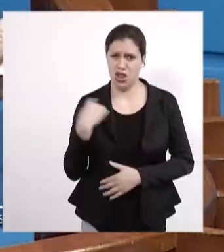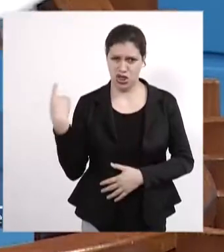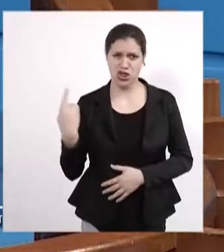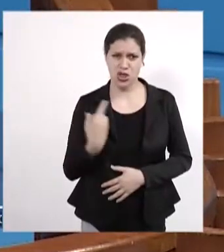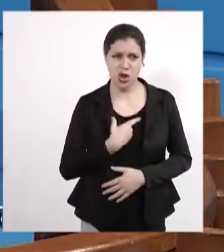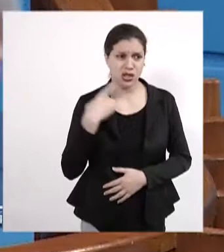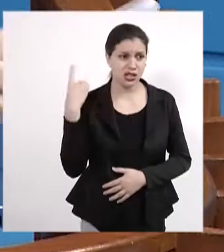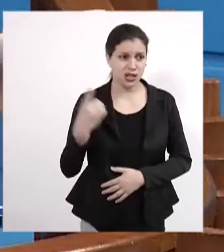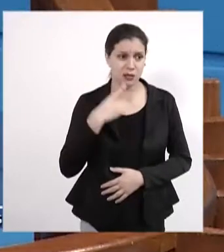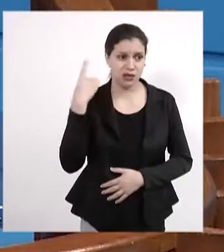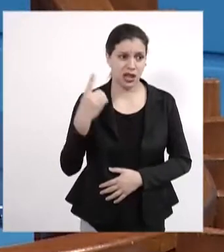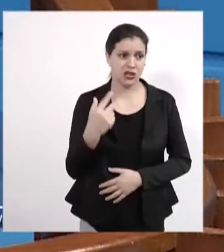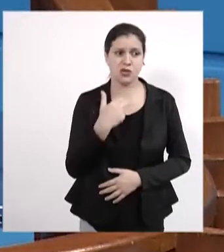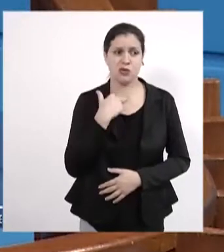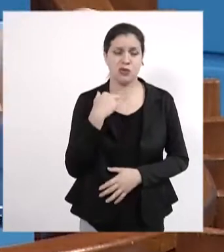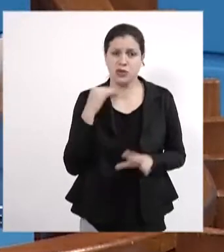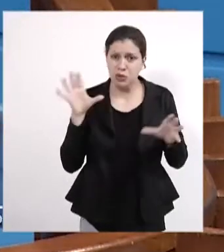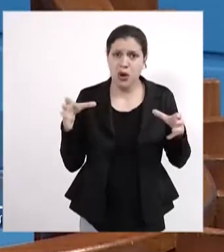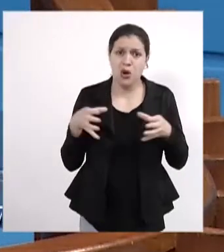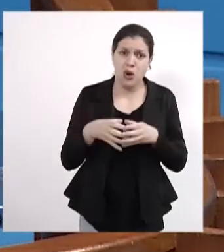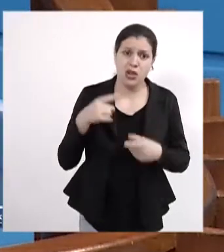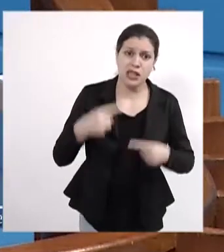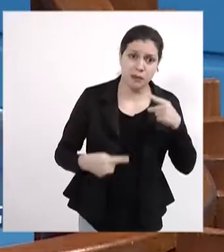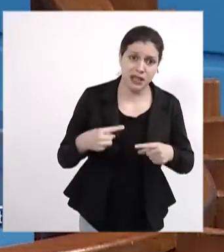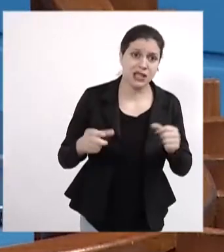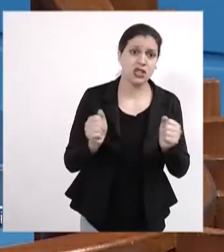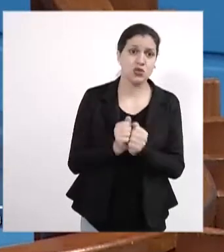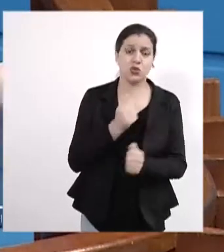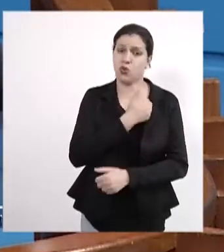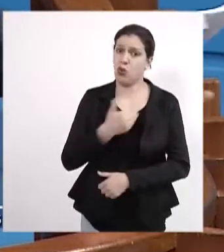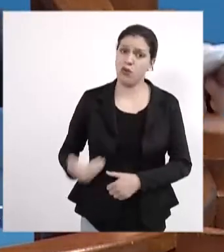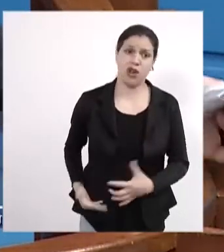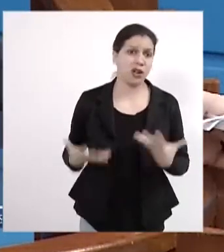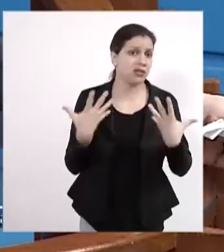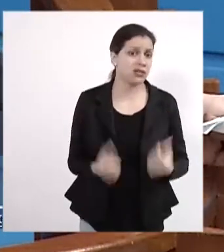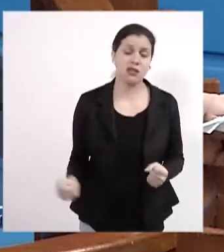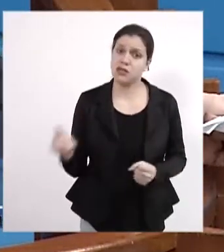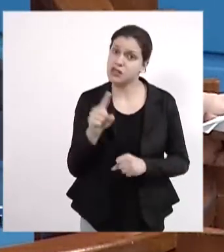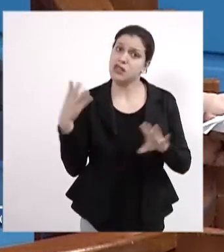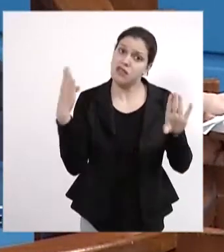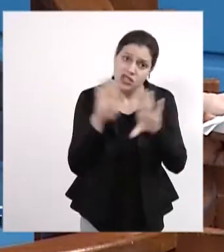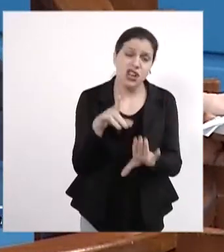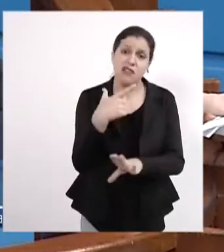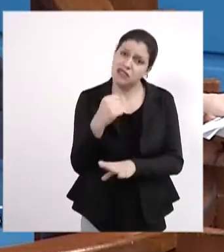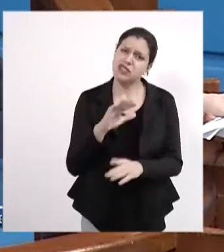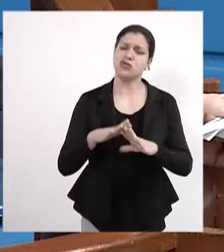não podemos formar uma comissão e debater com o governo o fechamento dessas 20 escolas?